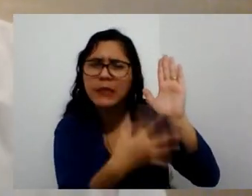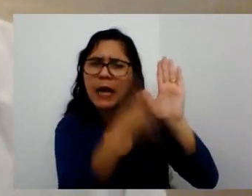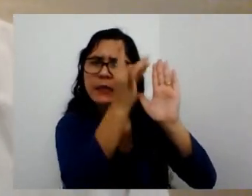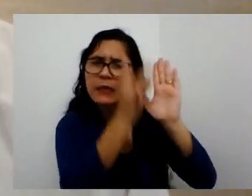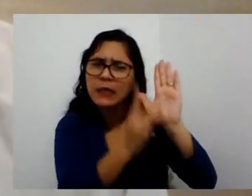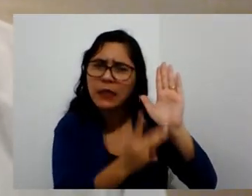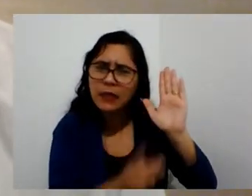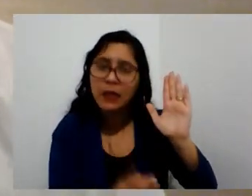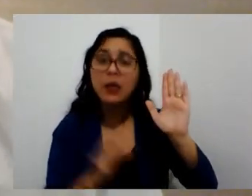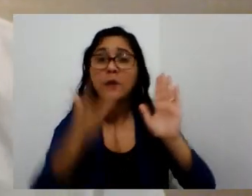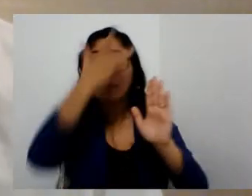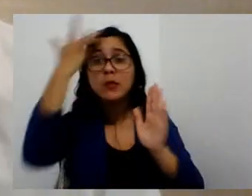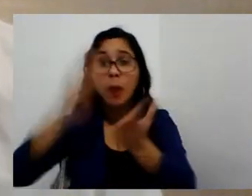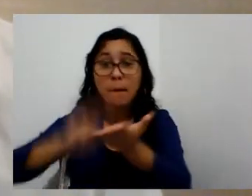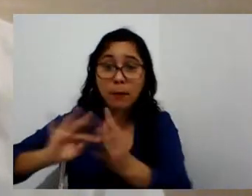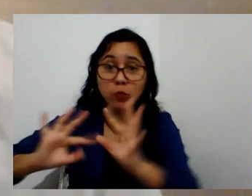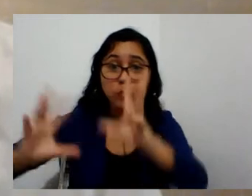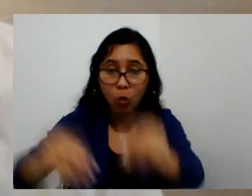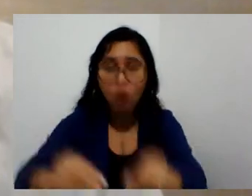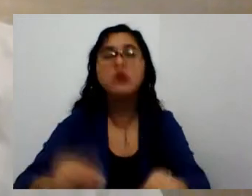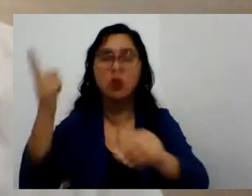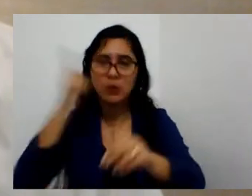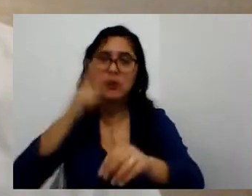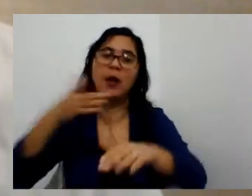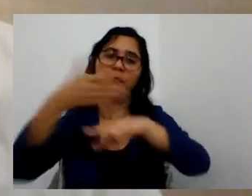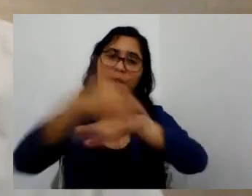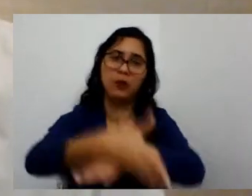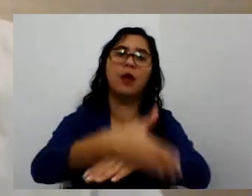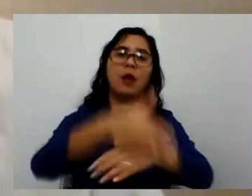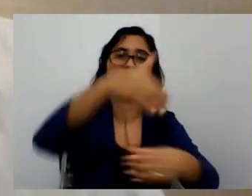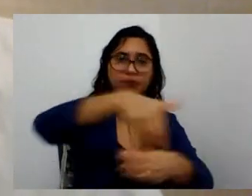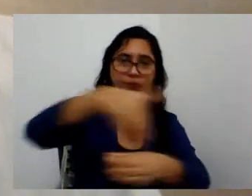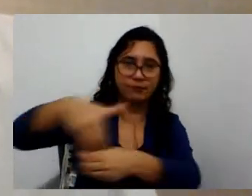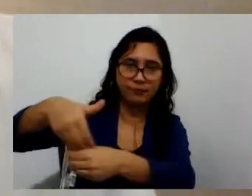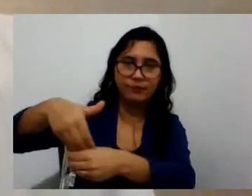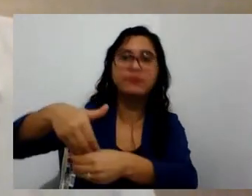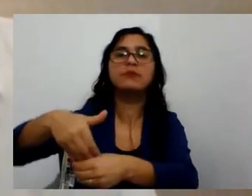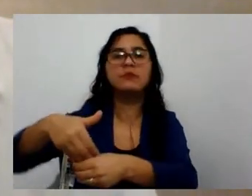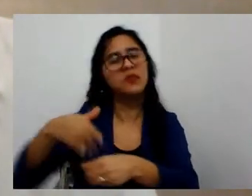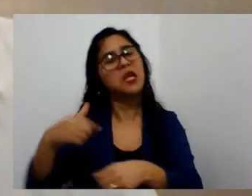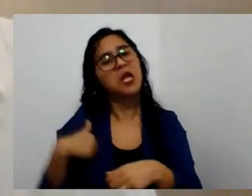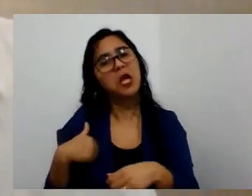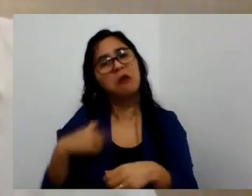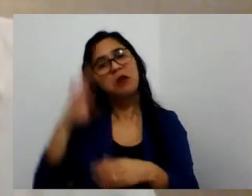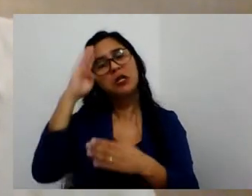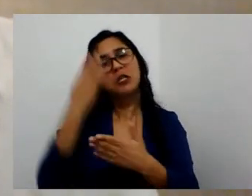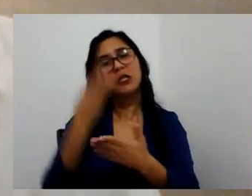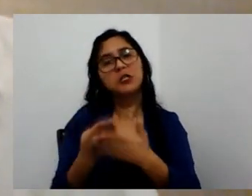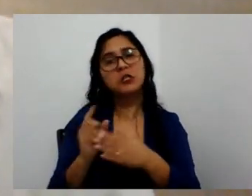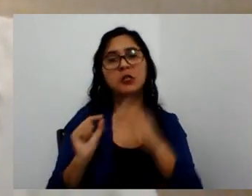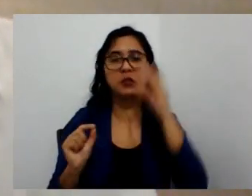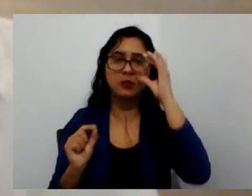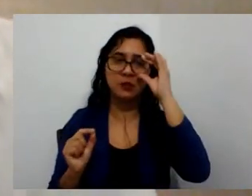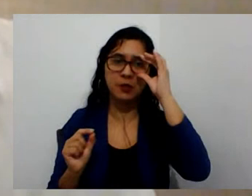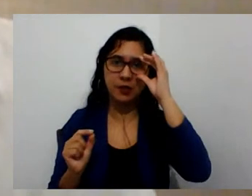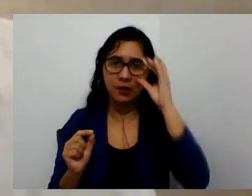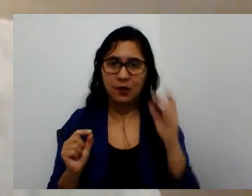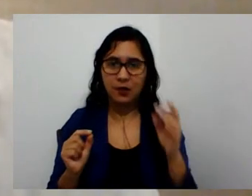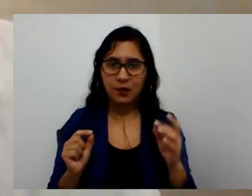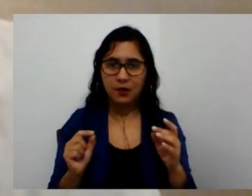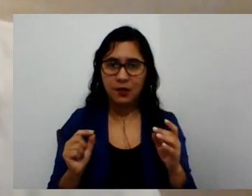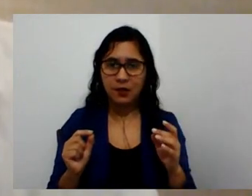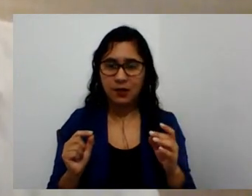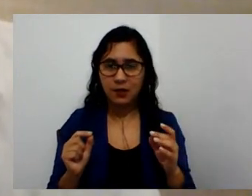os membros da comunidade possam vir acessar as urnas. E acredito que, se não tomei o espaço